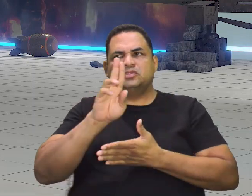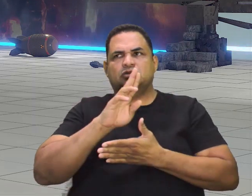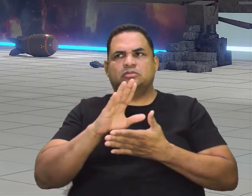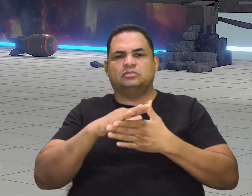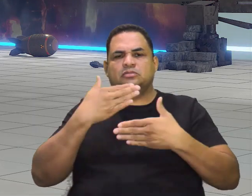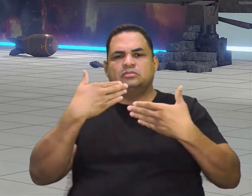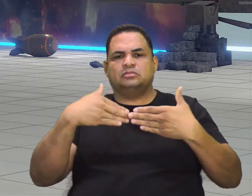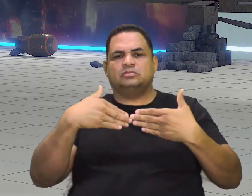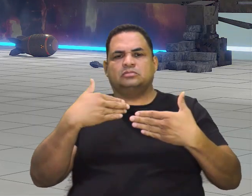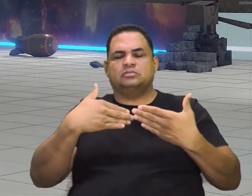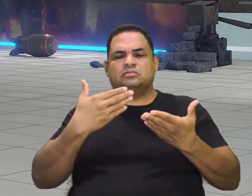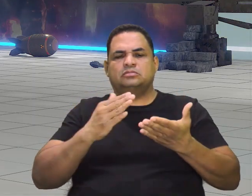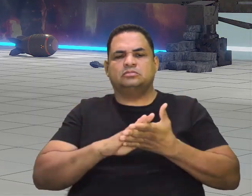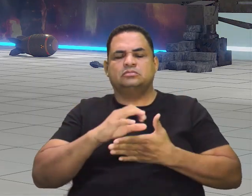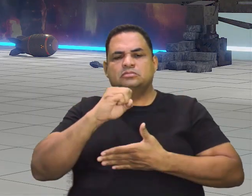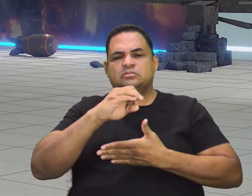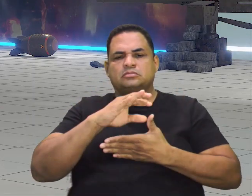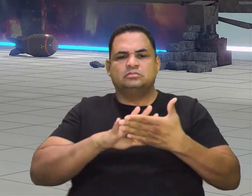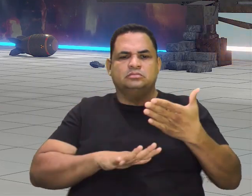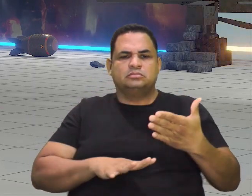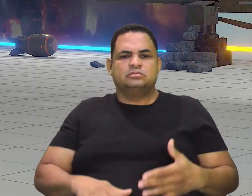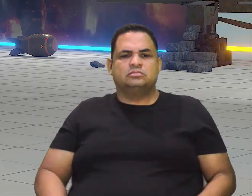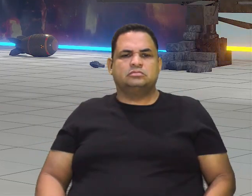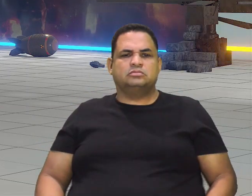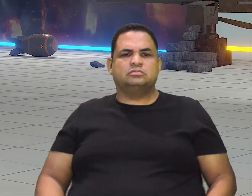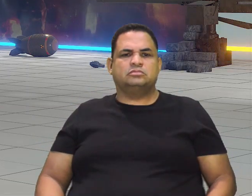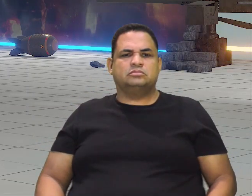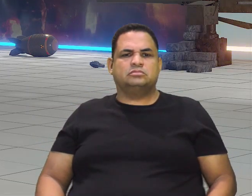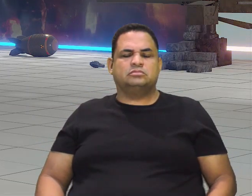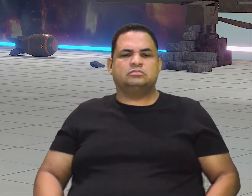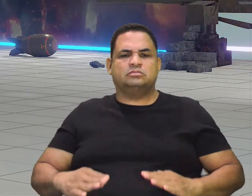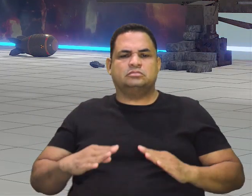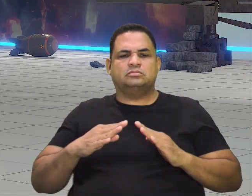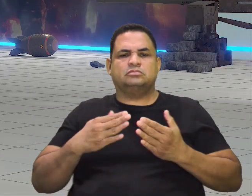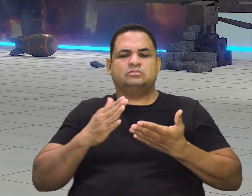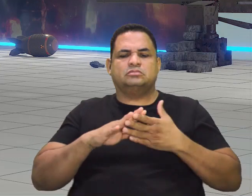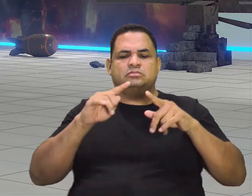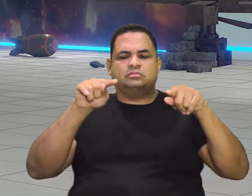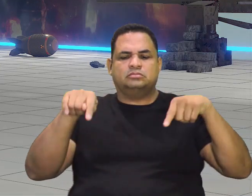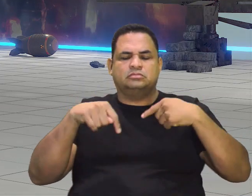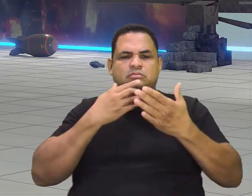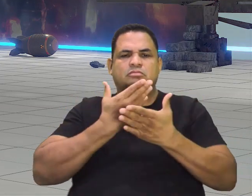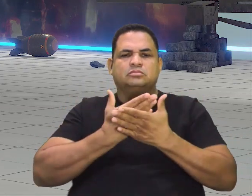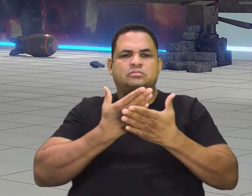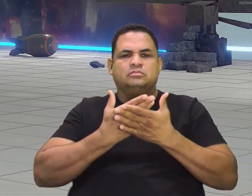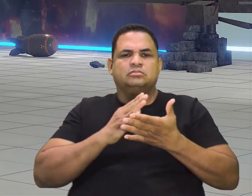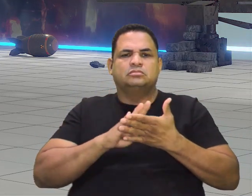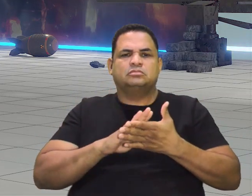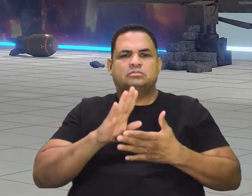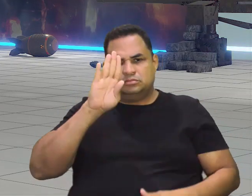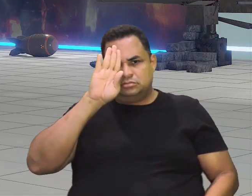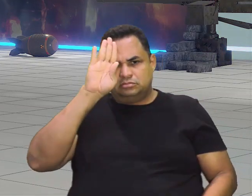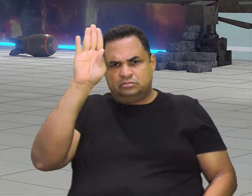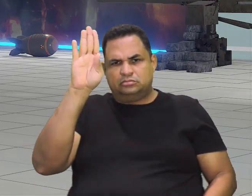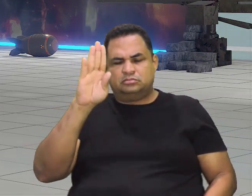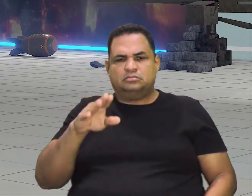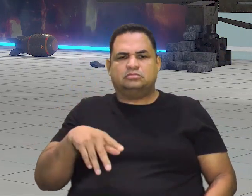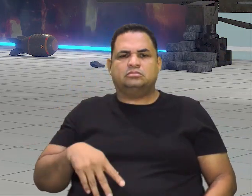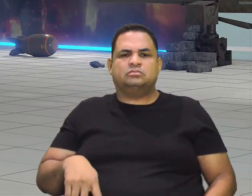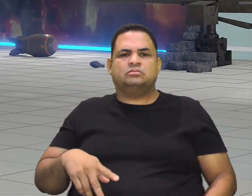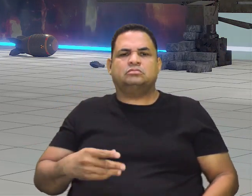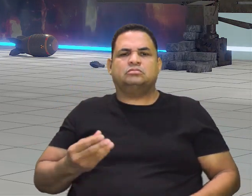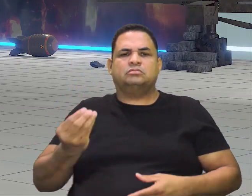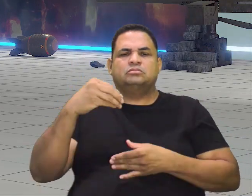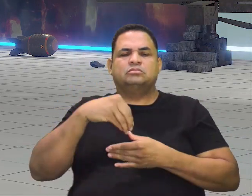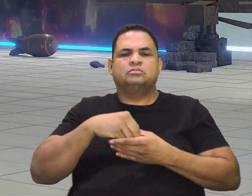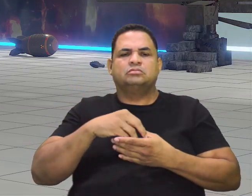ele servirá para as questões de sala de aula. Então, vai ser fundamental.